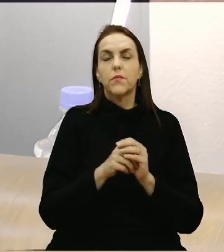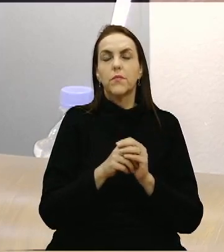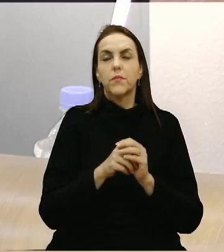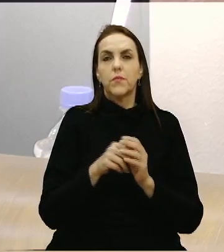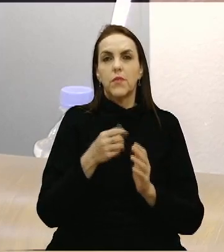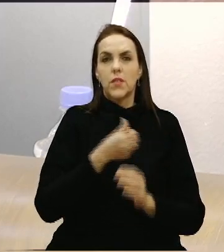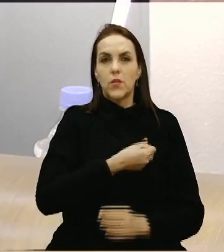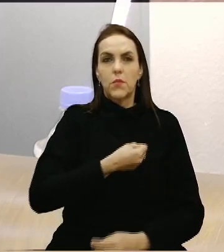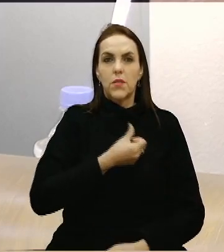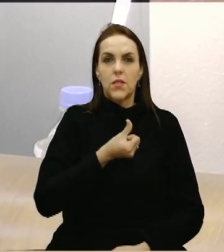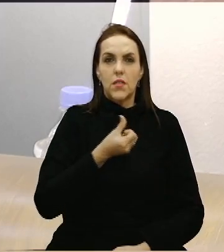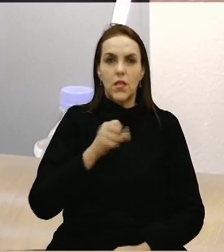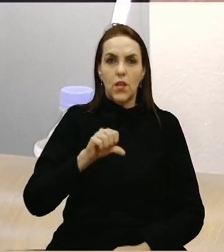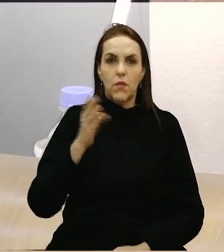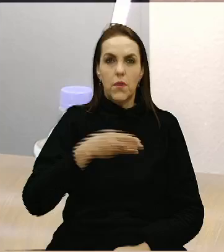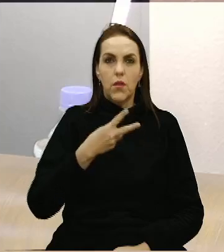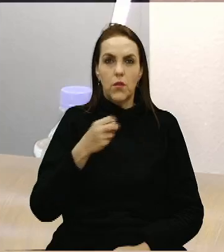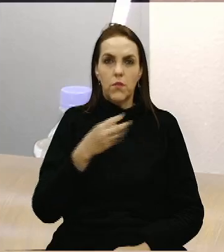69/2024, contido no processo número